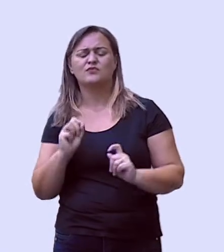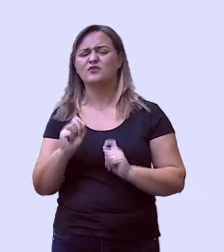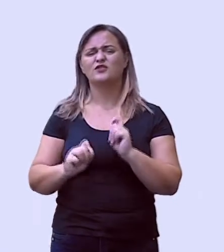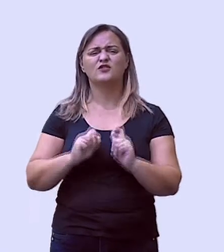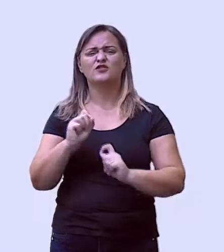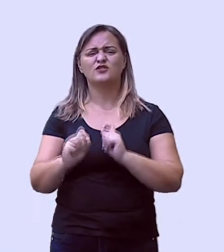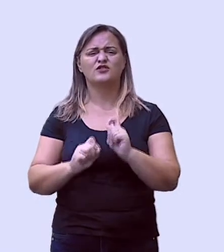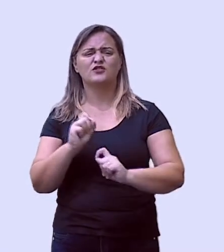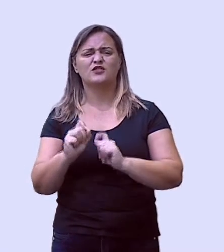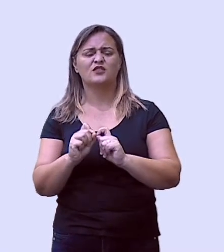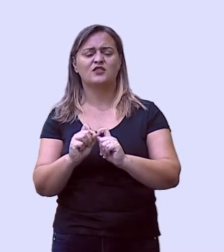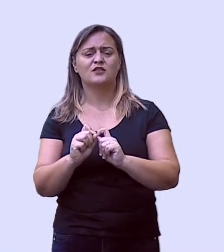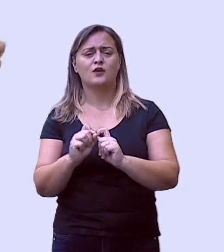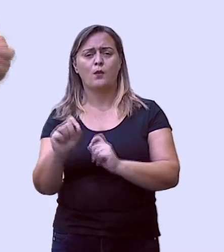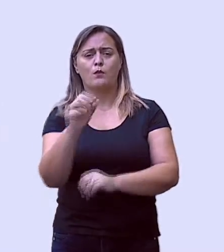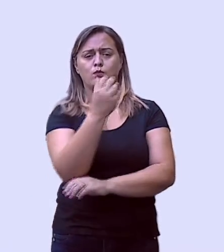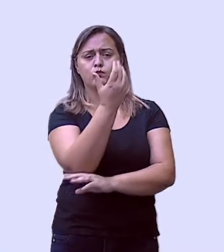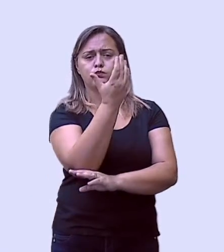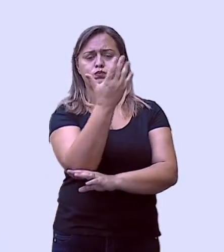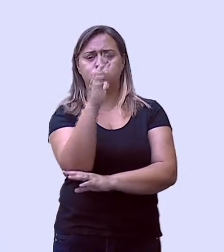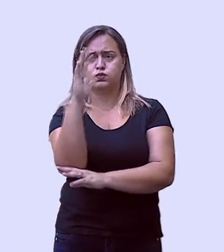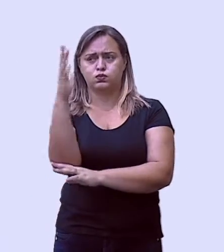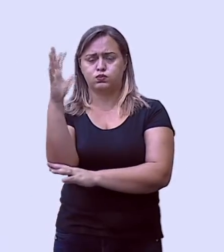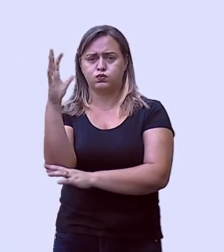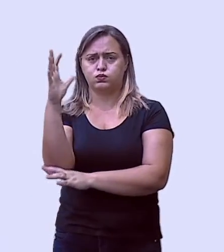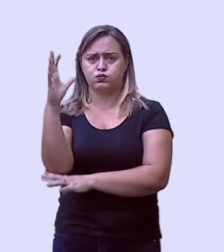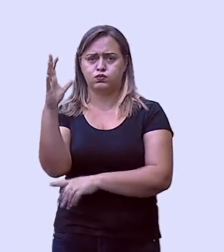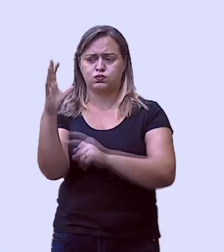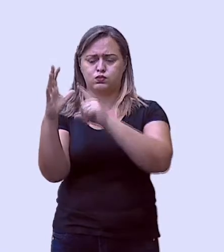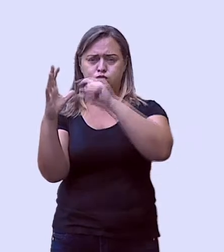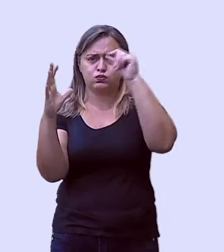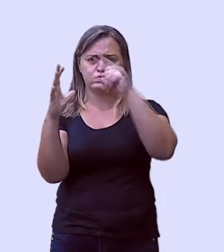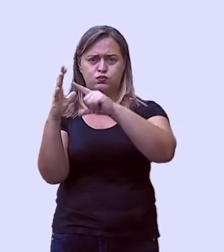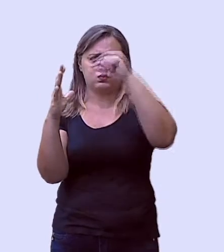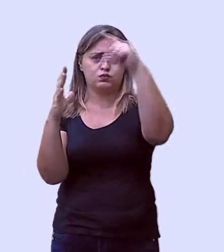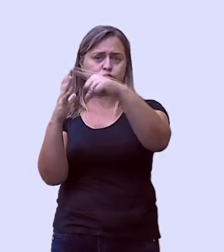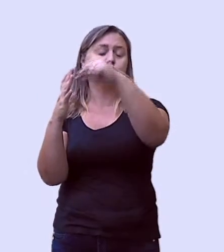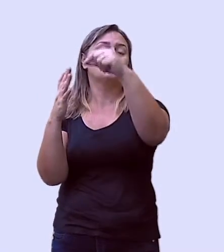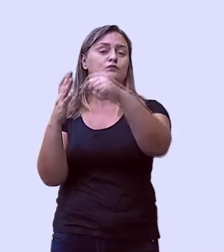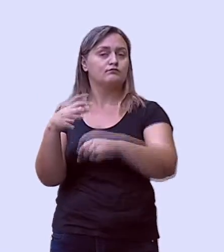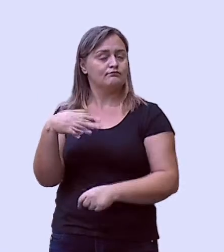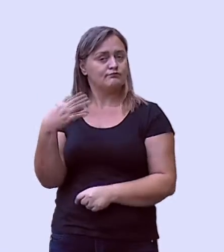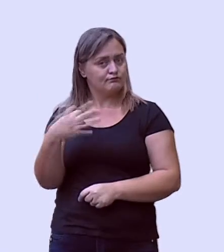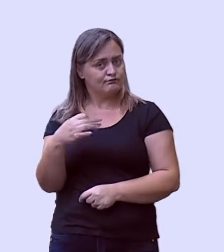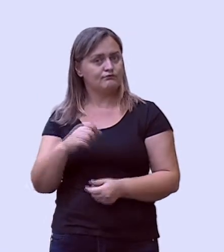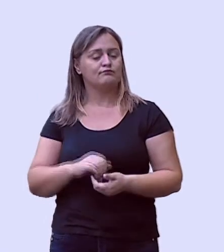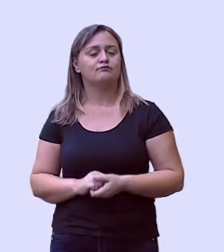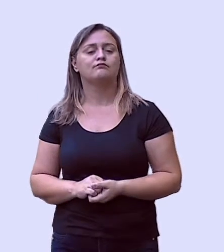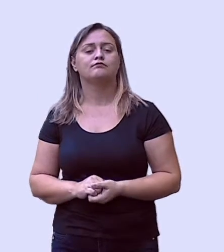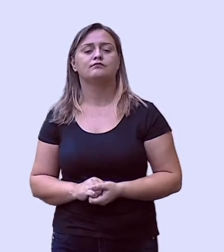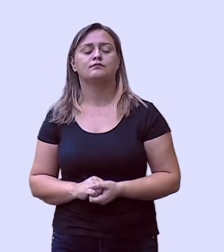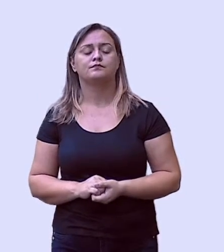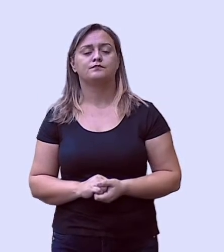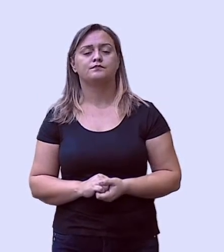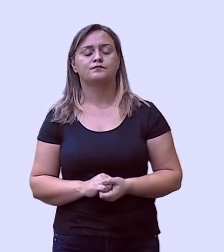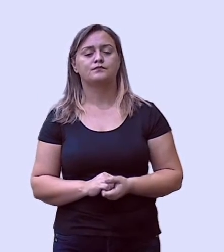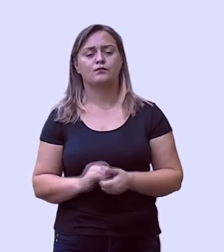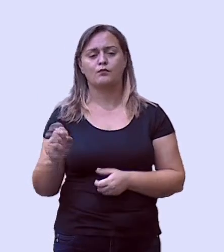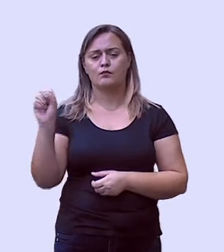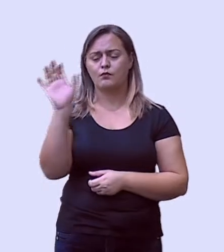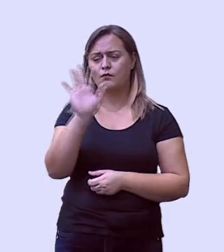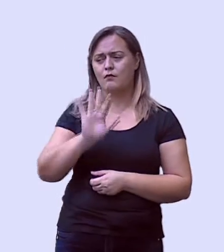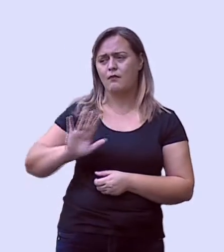vegetação herbácea e, embora mais rara, de arbusto com suas paisagens,